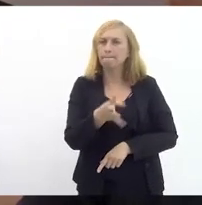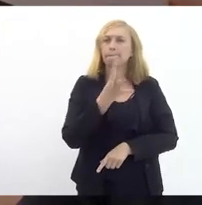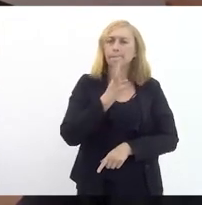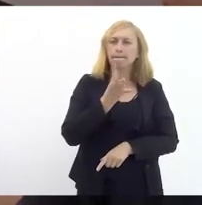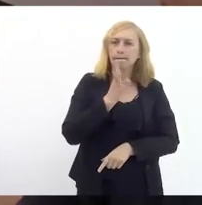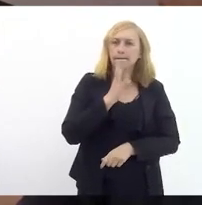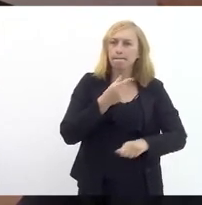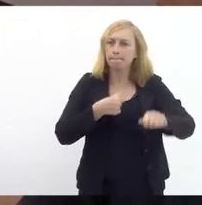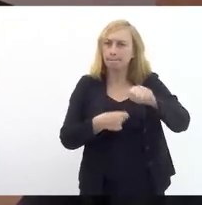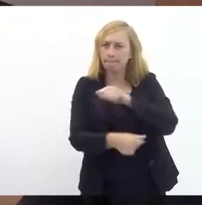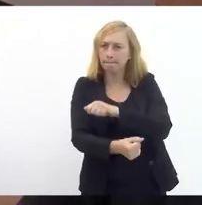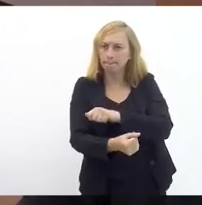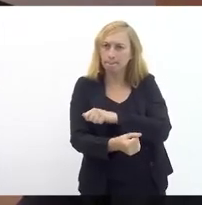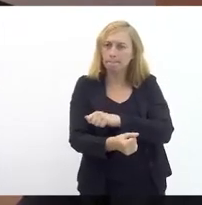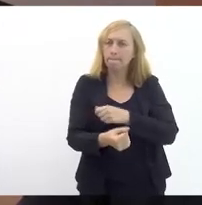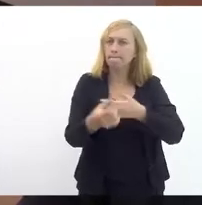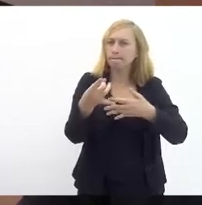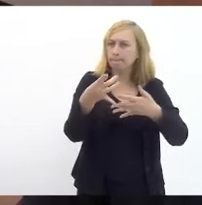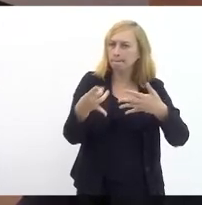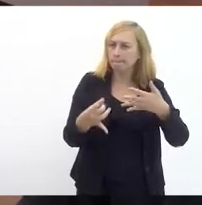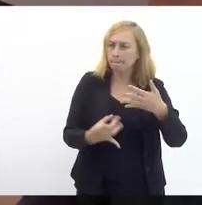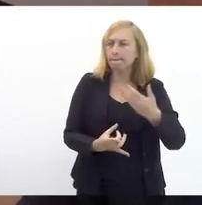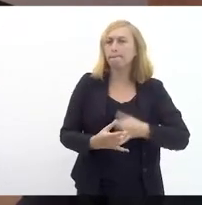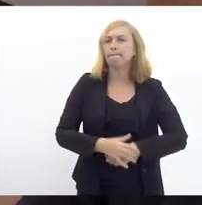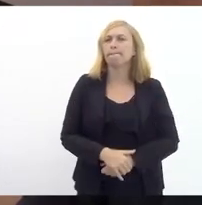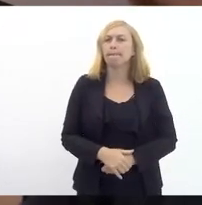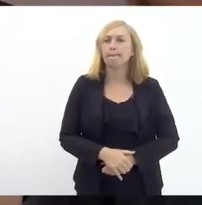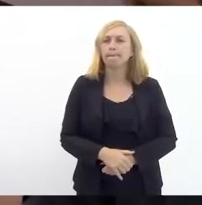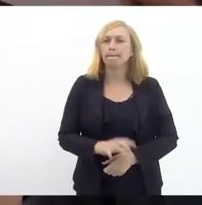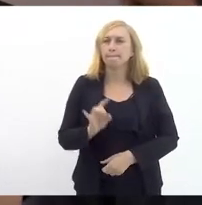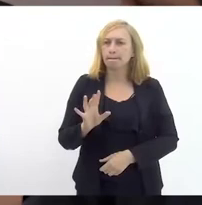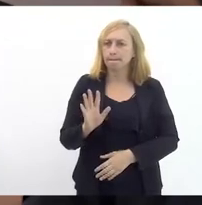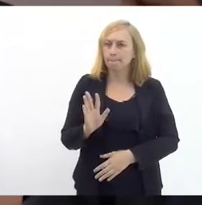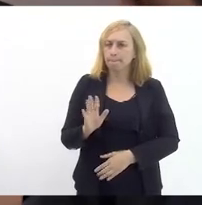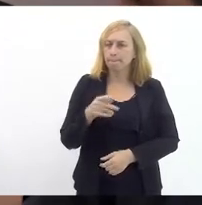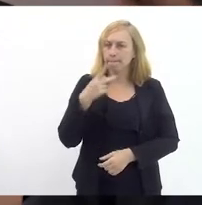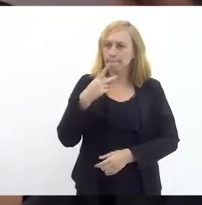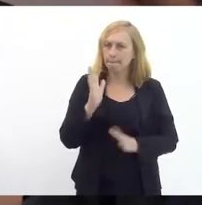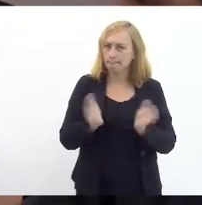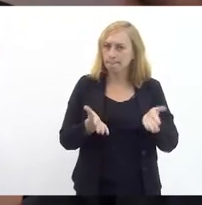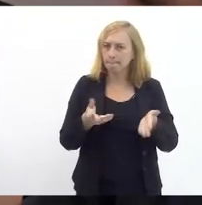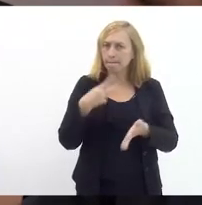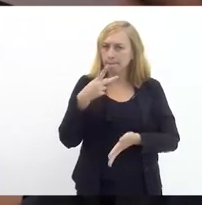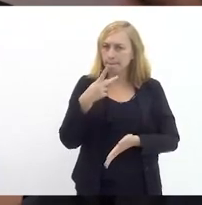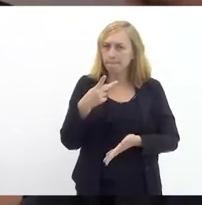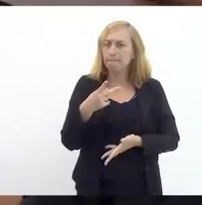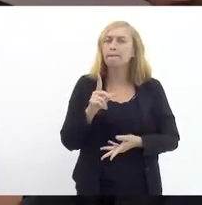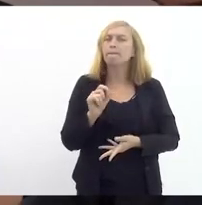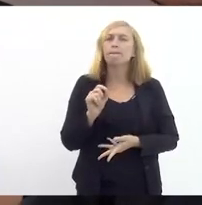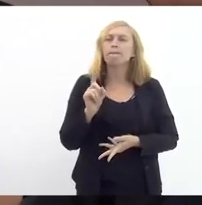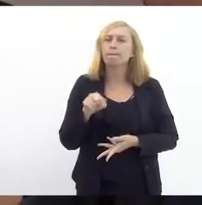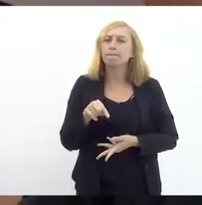dos investimentos em itens adicionais. Deixa eu só fazer um parênteses agora para comentar. O que são